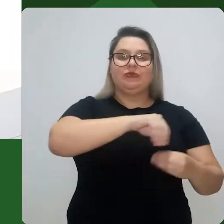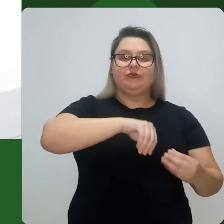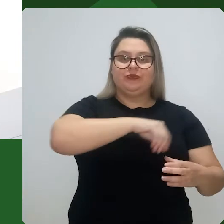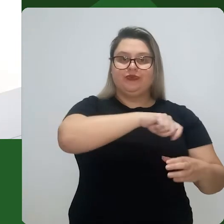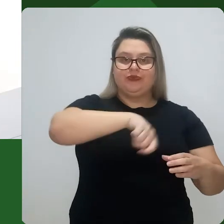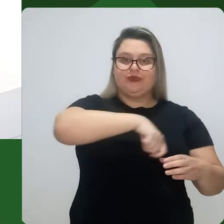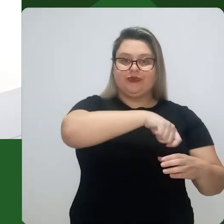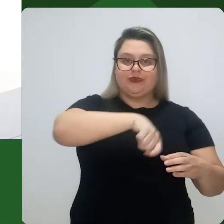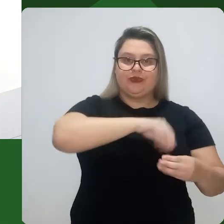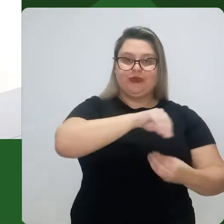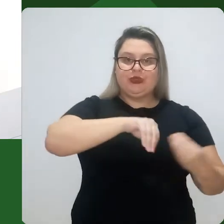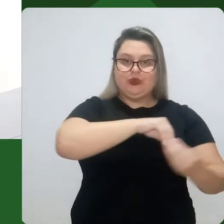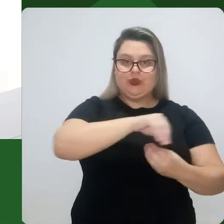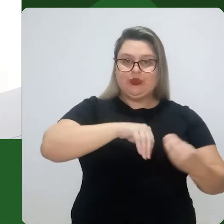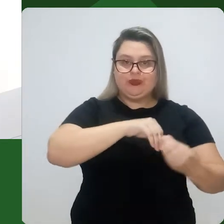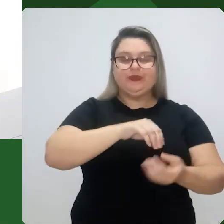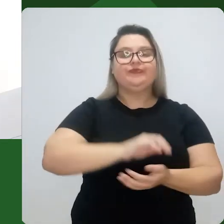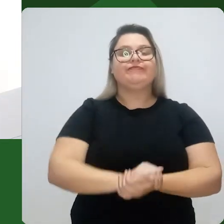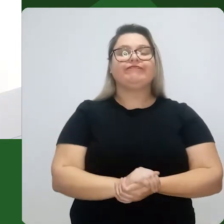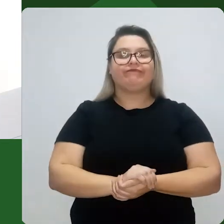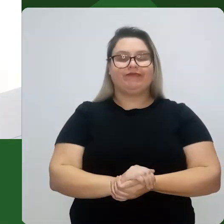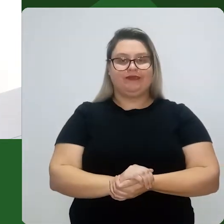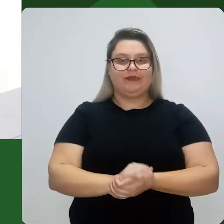E vou misturar.